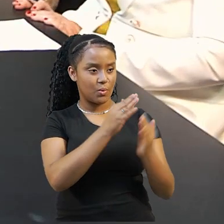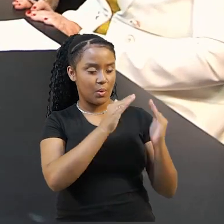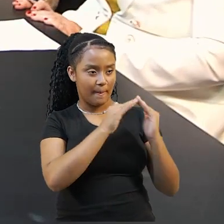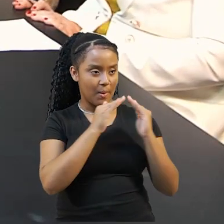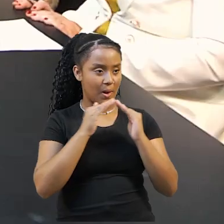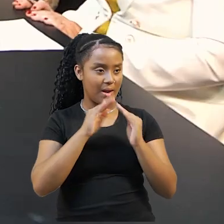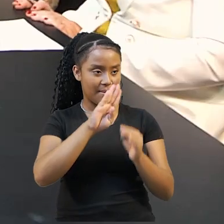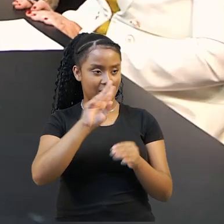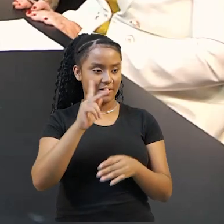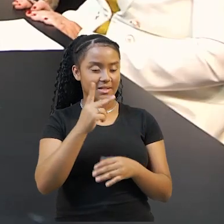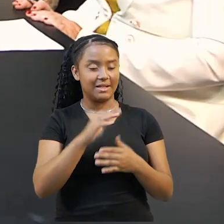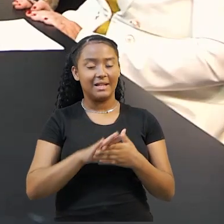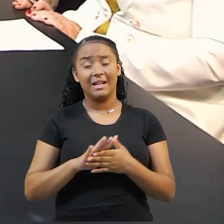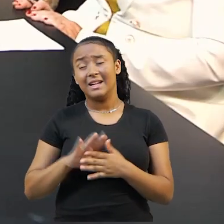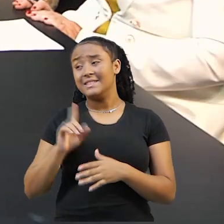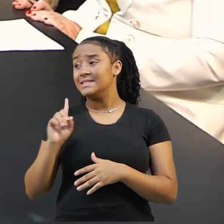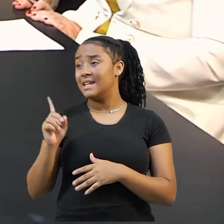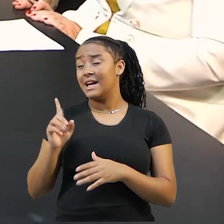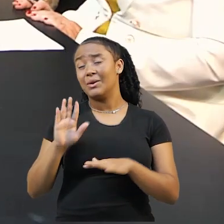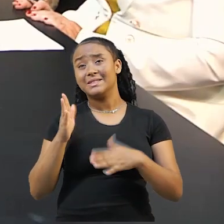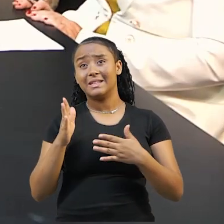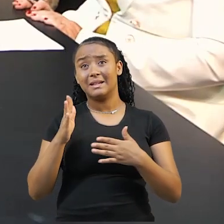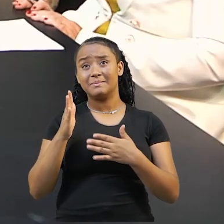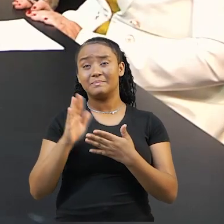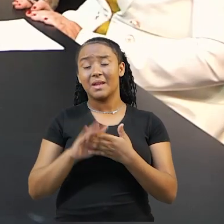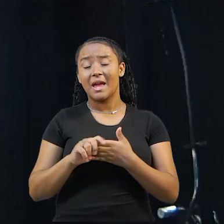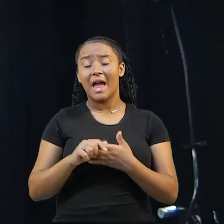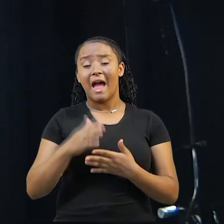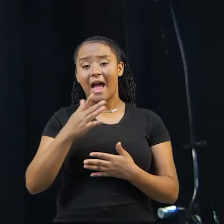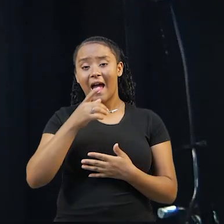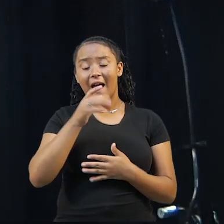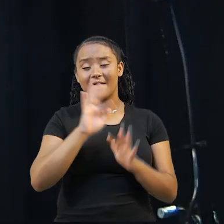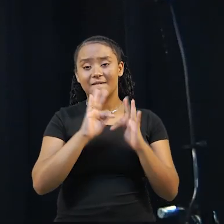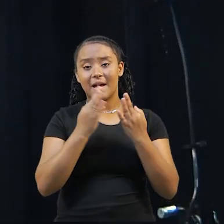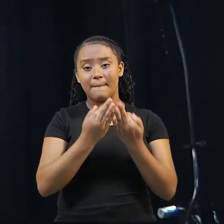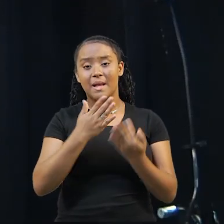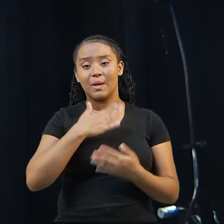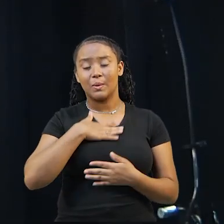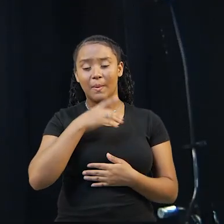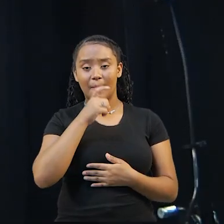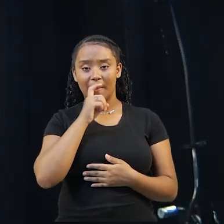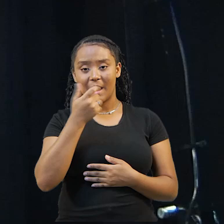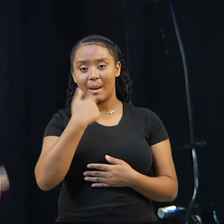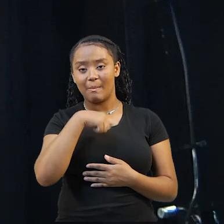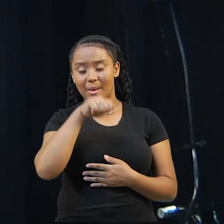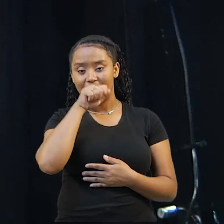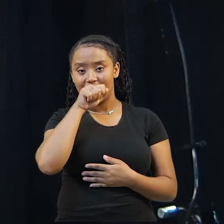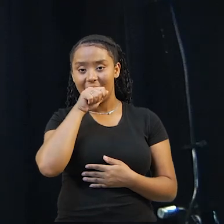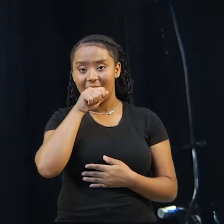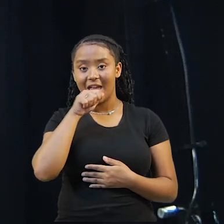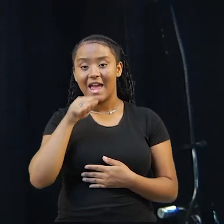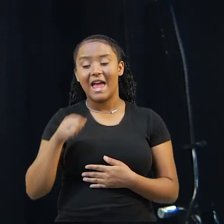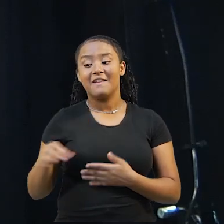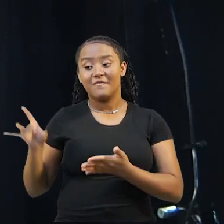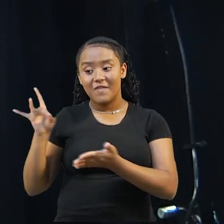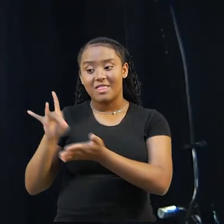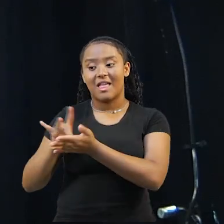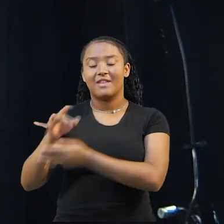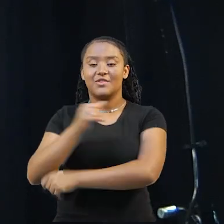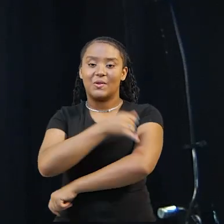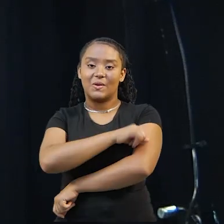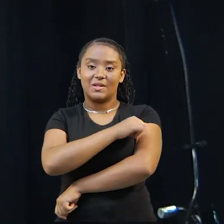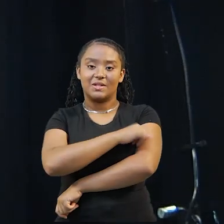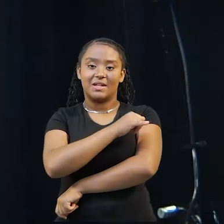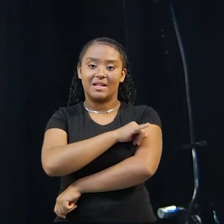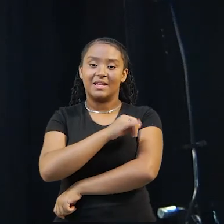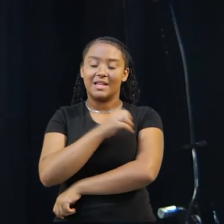meio... Uma parte sim, mas a família dos meus pais ela é original do Rio de Janeiro. Então, tem uma grande parte que ainda